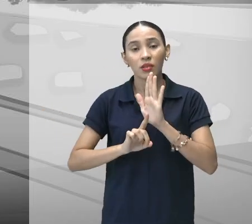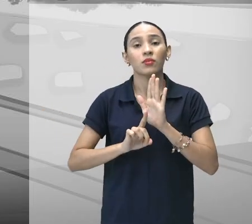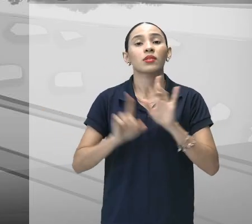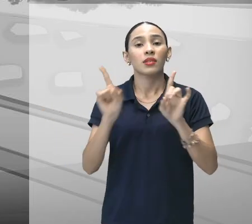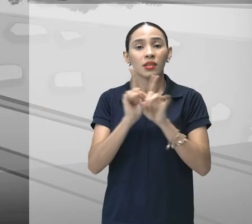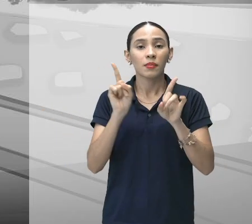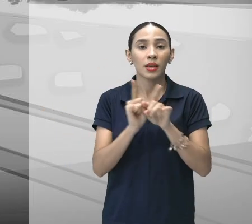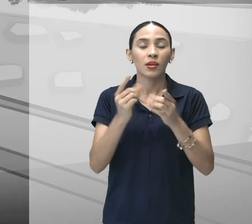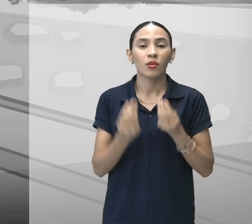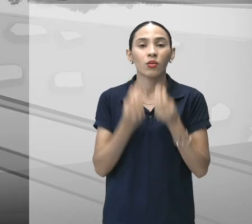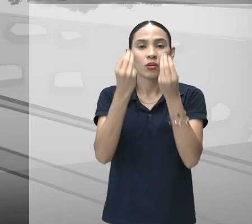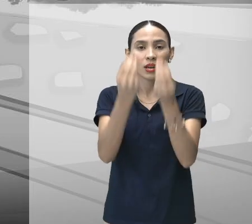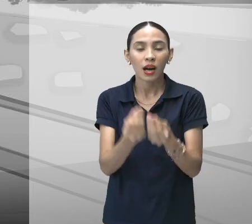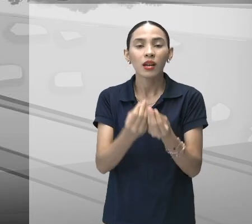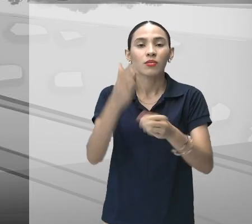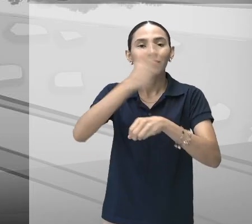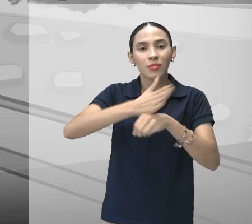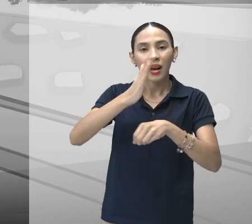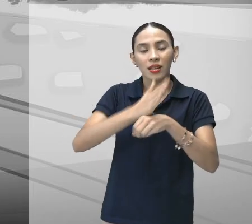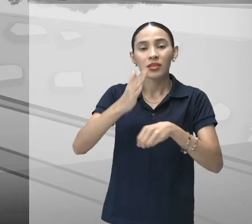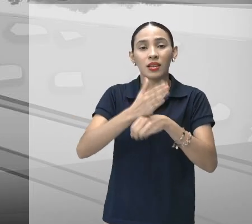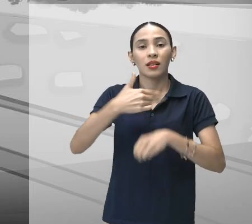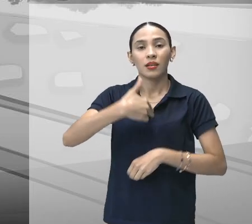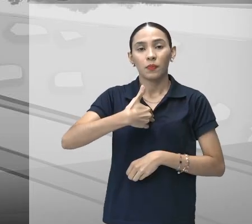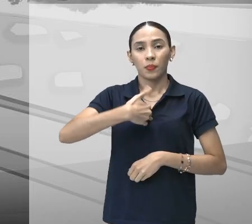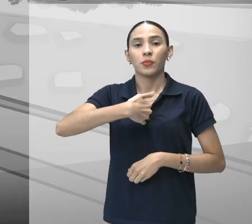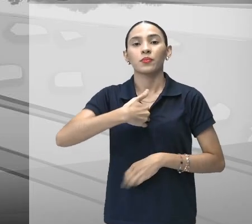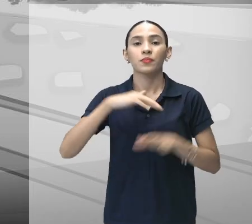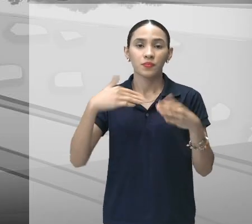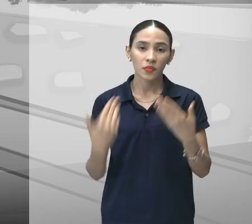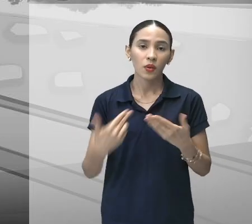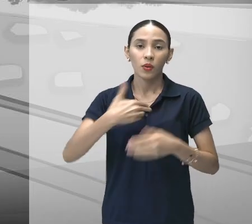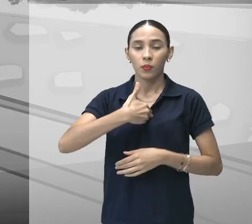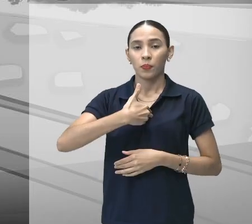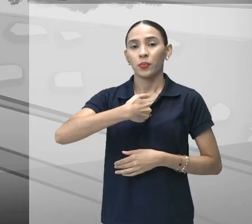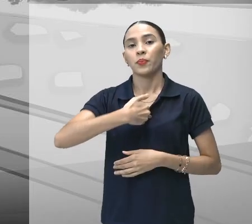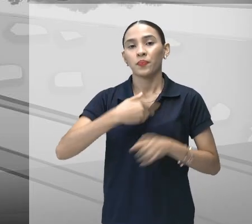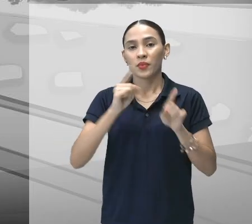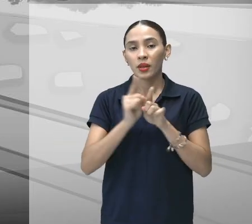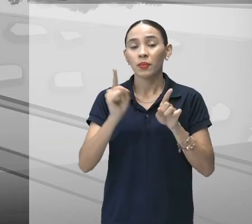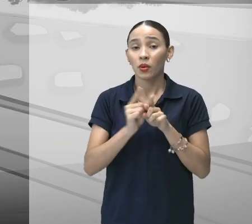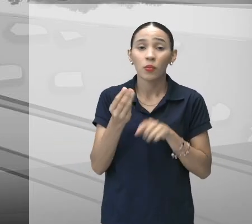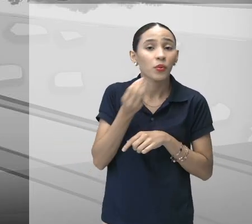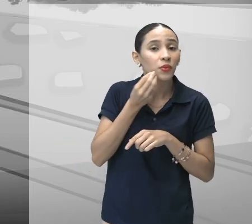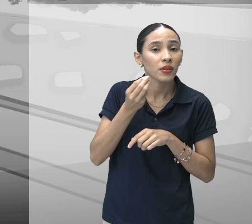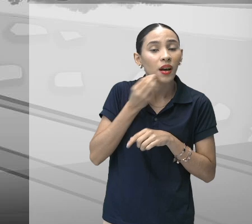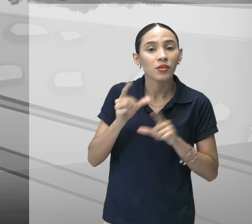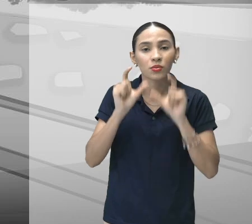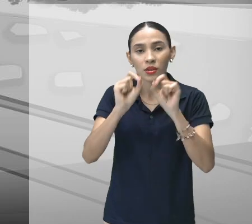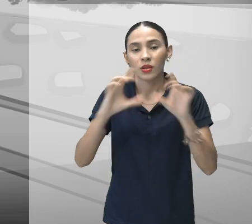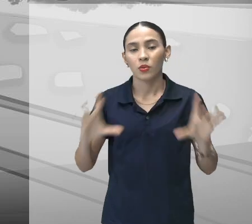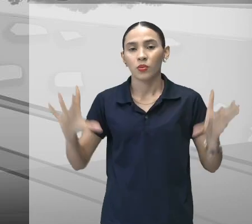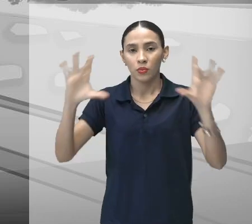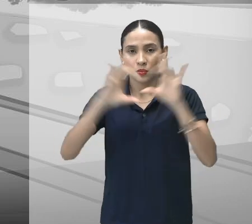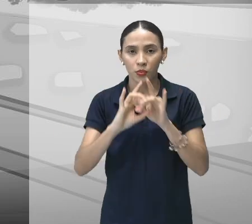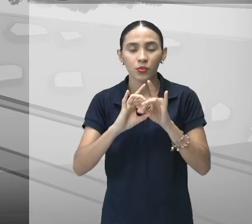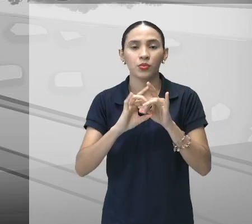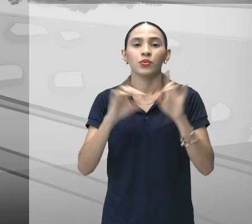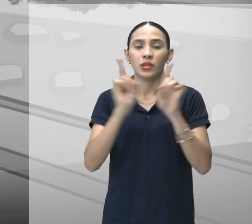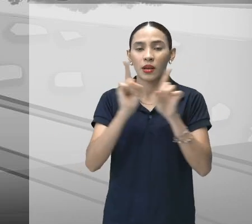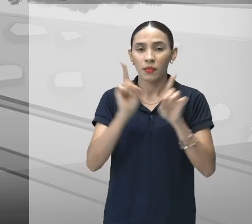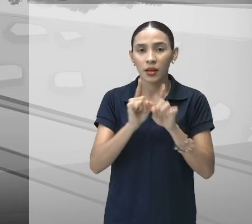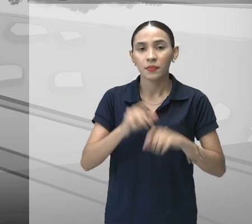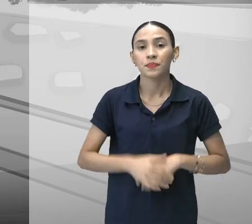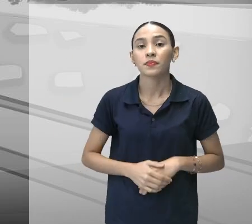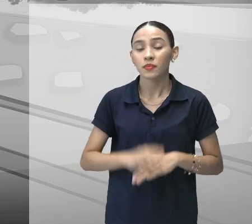que foi colocado na prática por Getúlio Vargas. Getúlio Vargas, então, viu a oportunidade de unir o útil ao